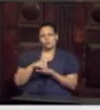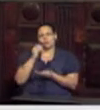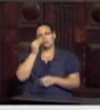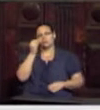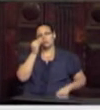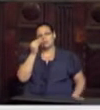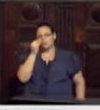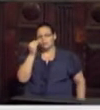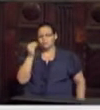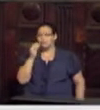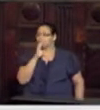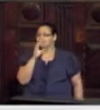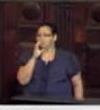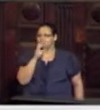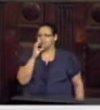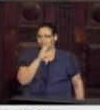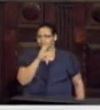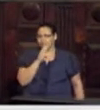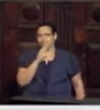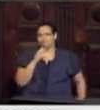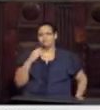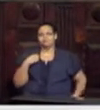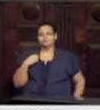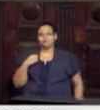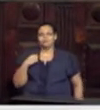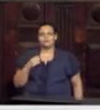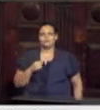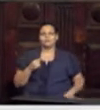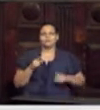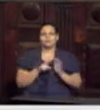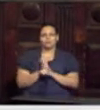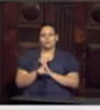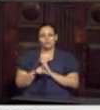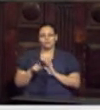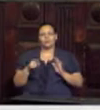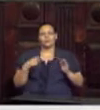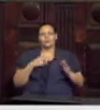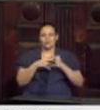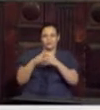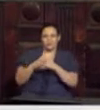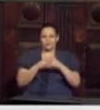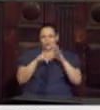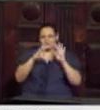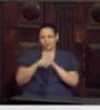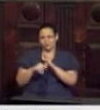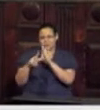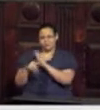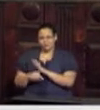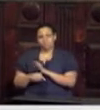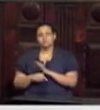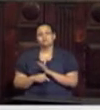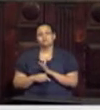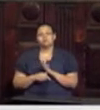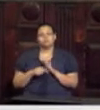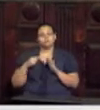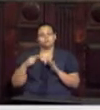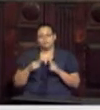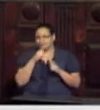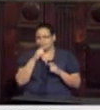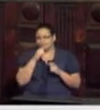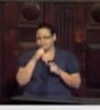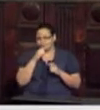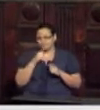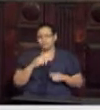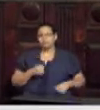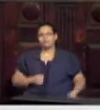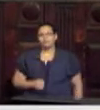intervenção imediata com a questão do roubo e furto de carga, que é o batalhão